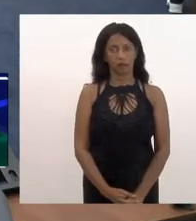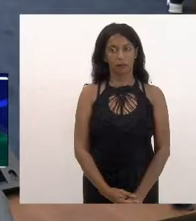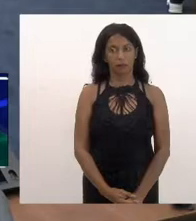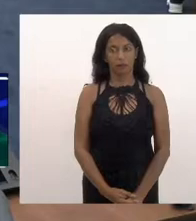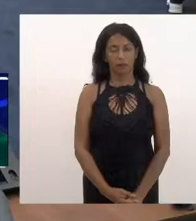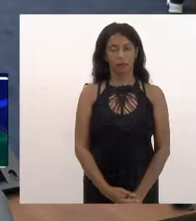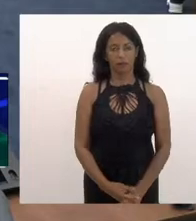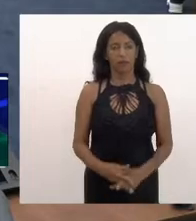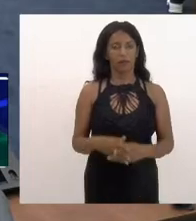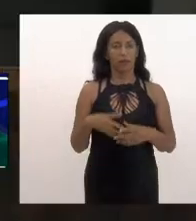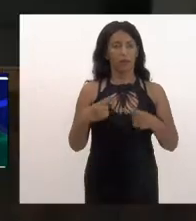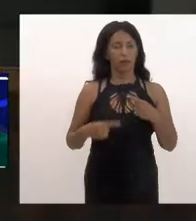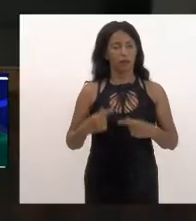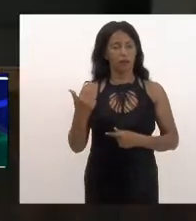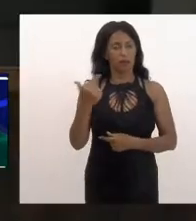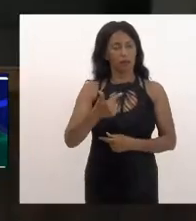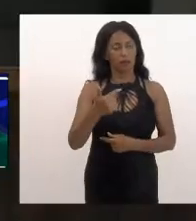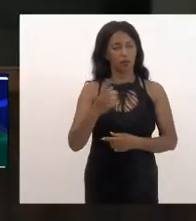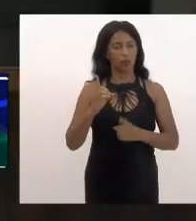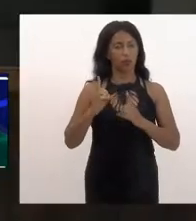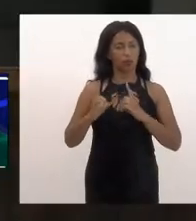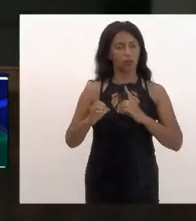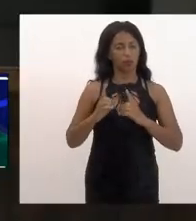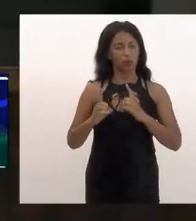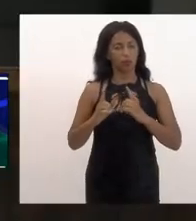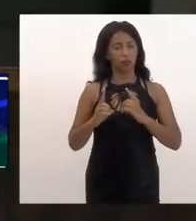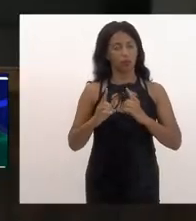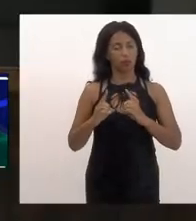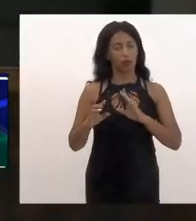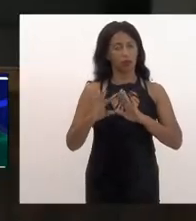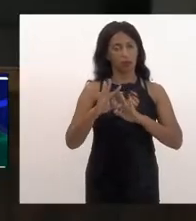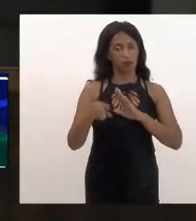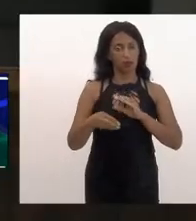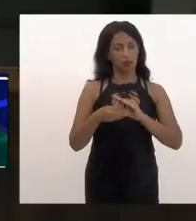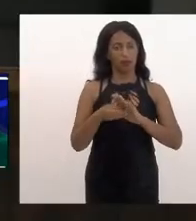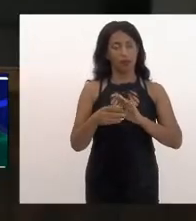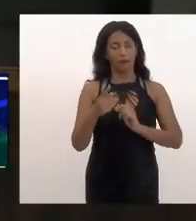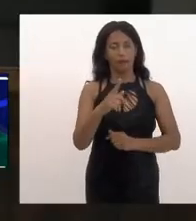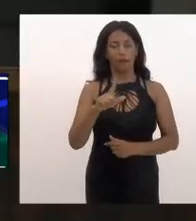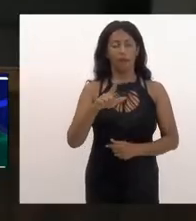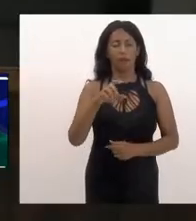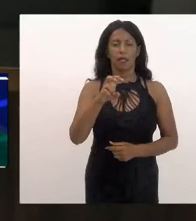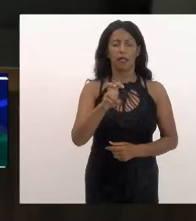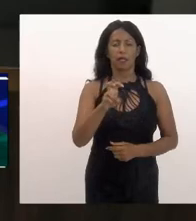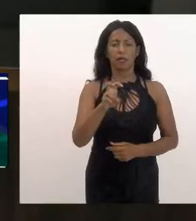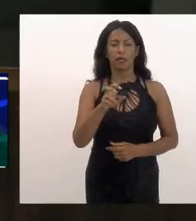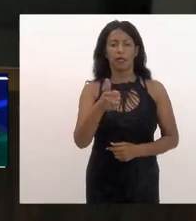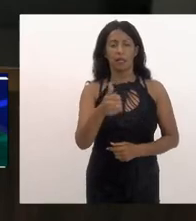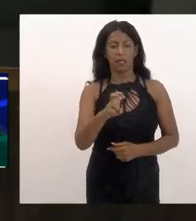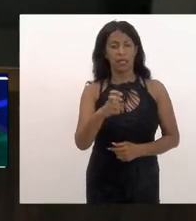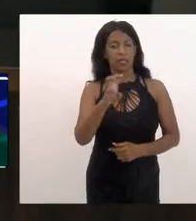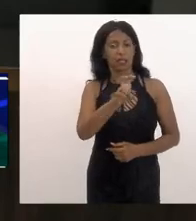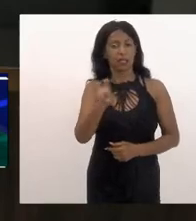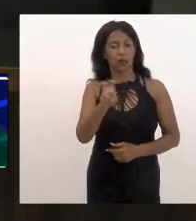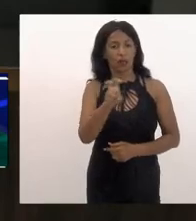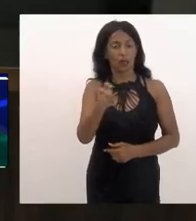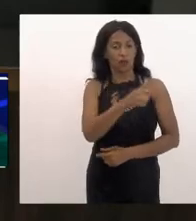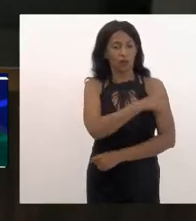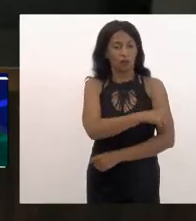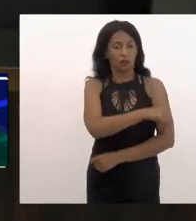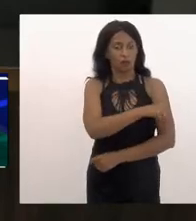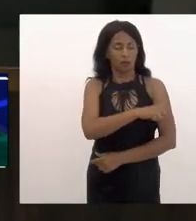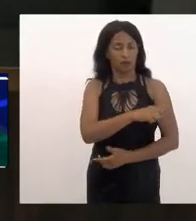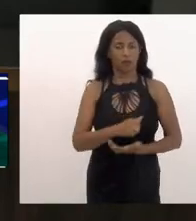Em tramitação ordinária, em segunda discussão, redação do vencido, assim emendado. Projeto de lei 1555-A de 19, de autoria da deputada enfermeira